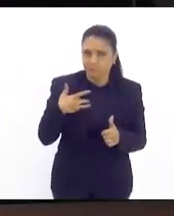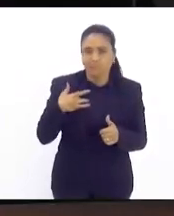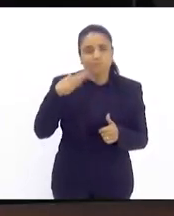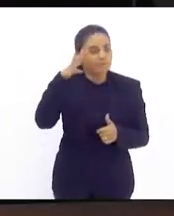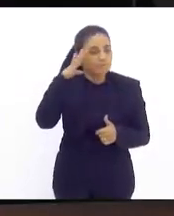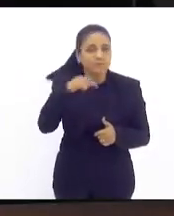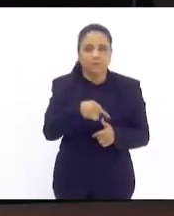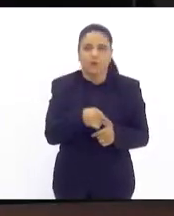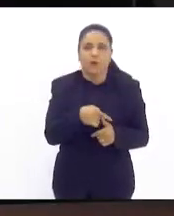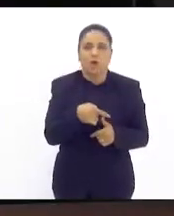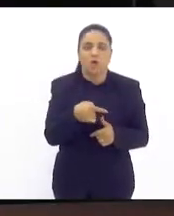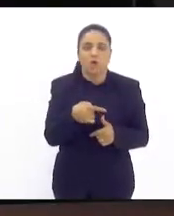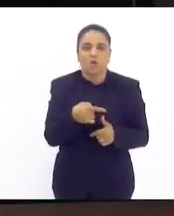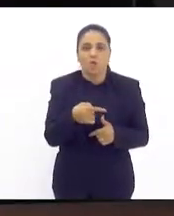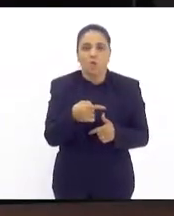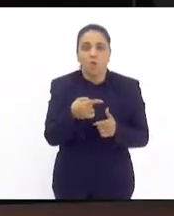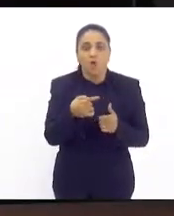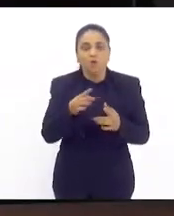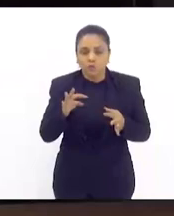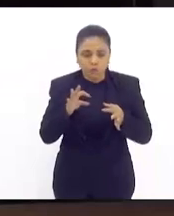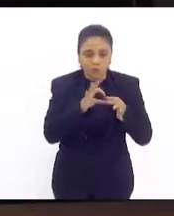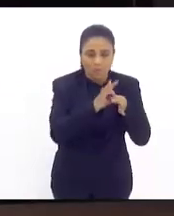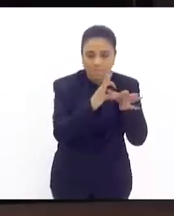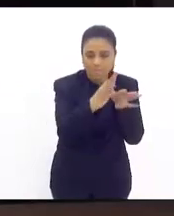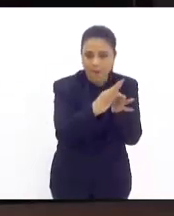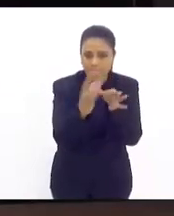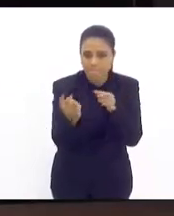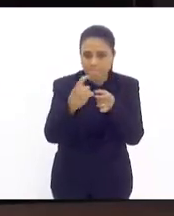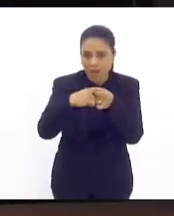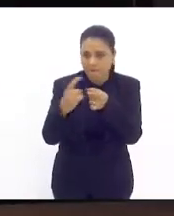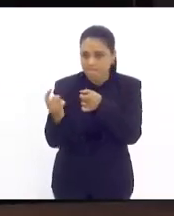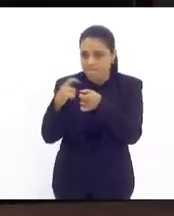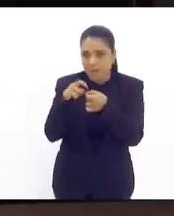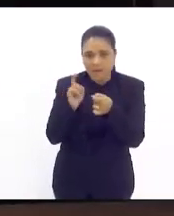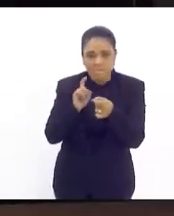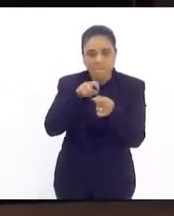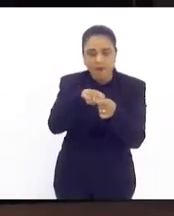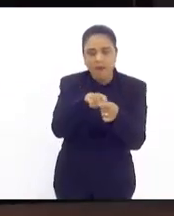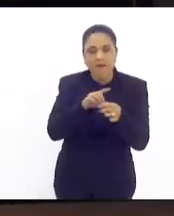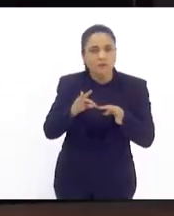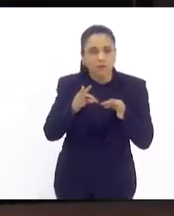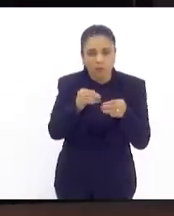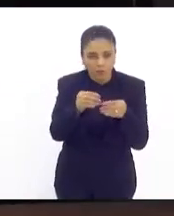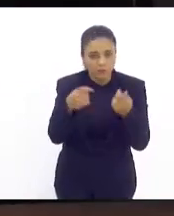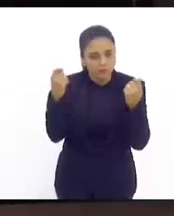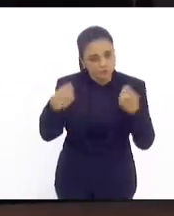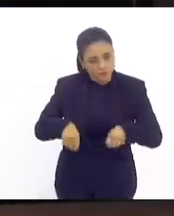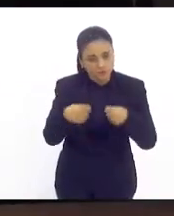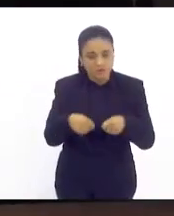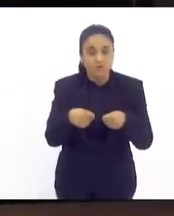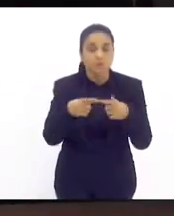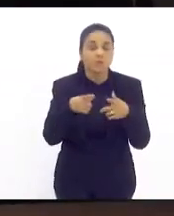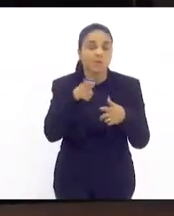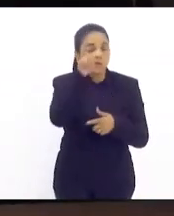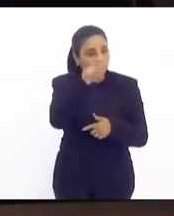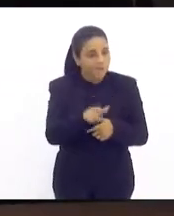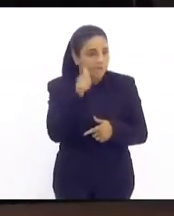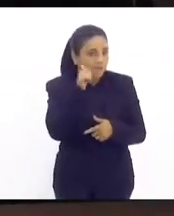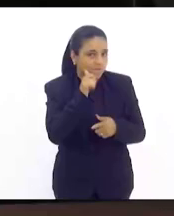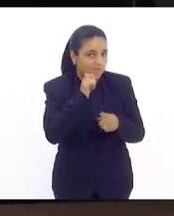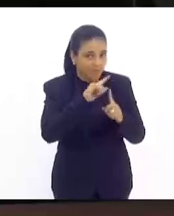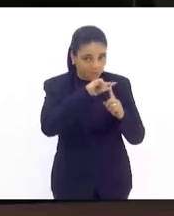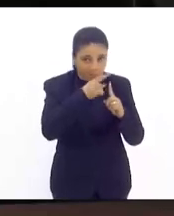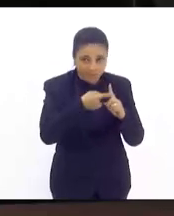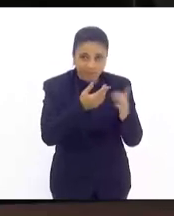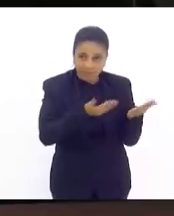realmente intersetorial Então essas mães precoce é precisam ter esses cuidados efetivos